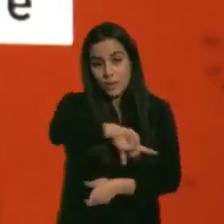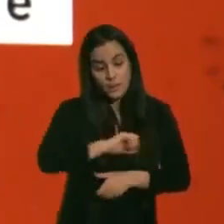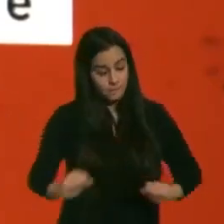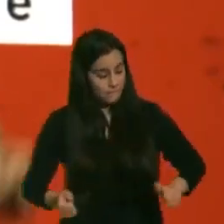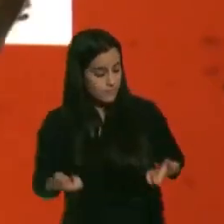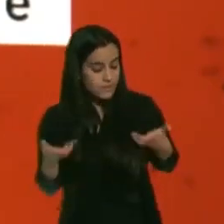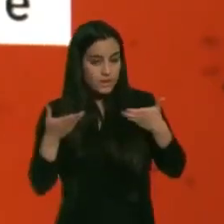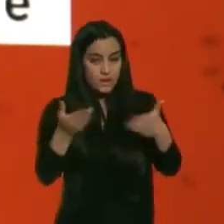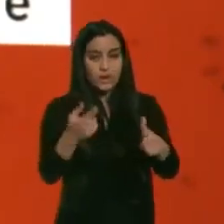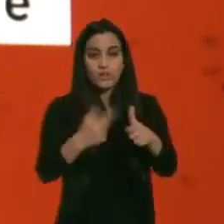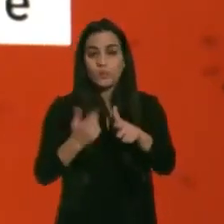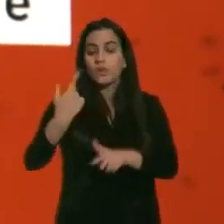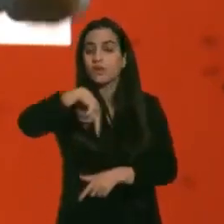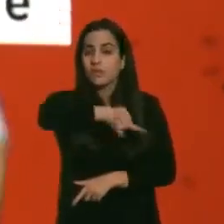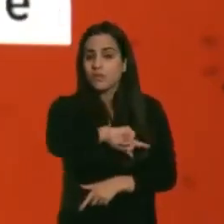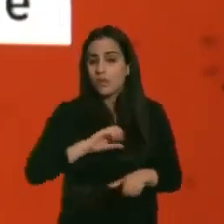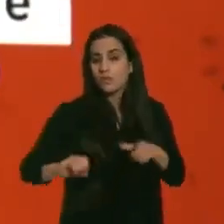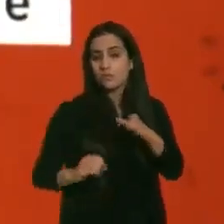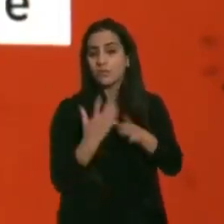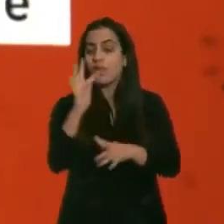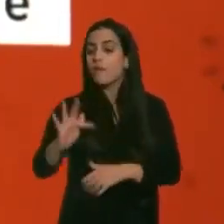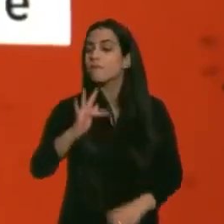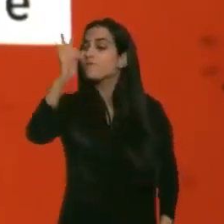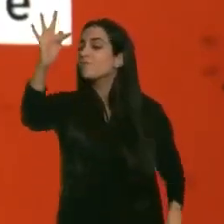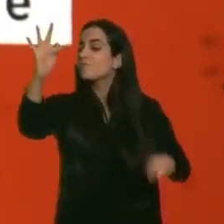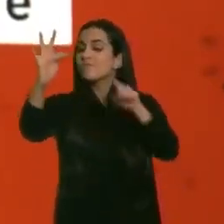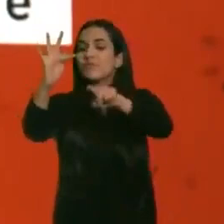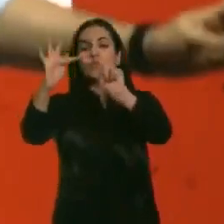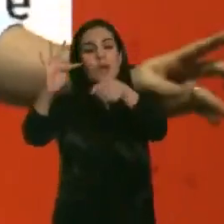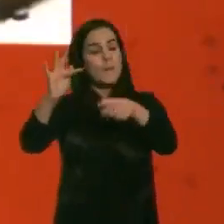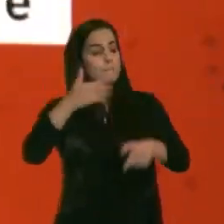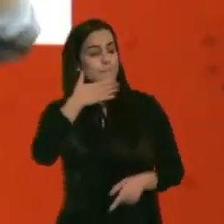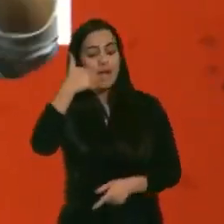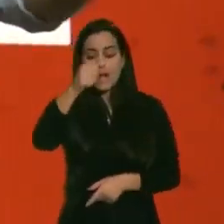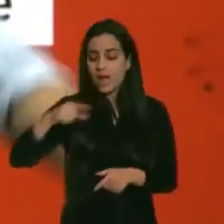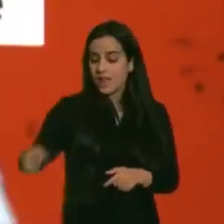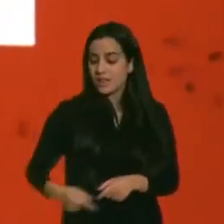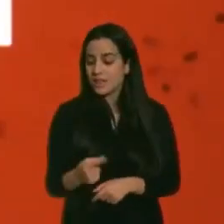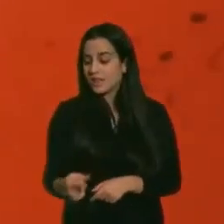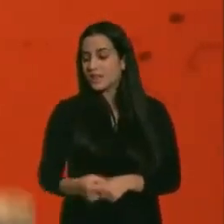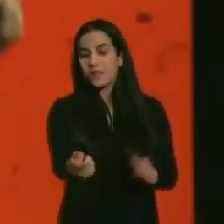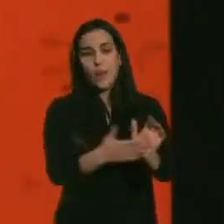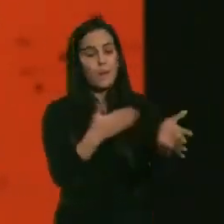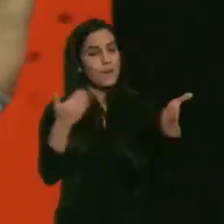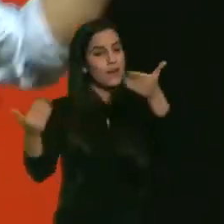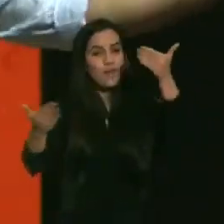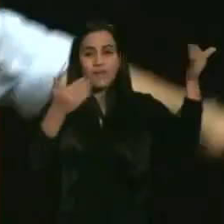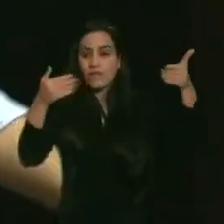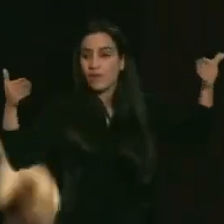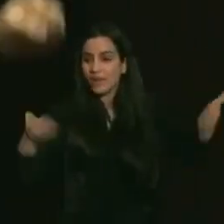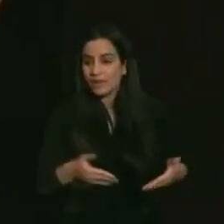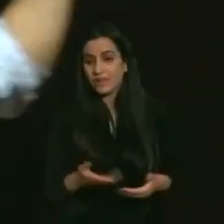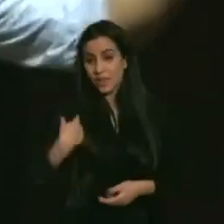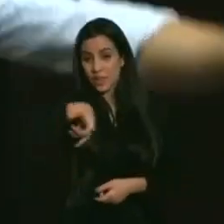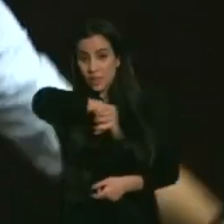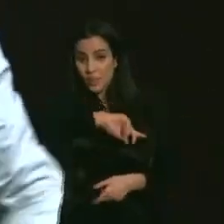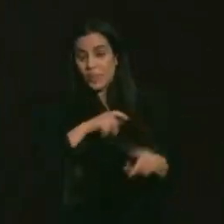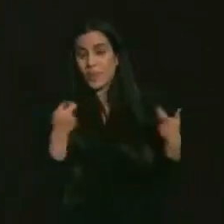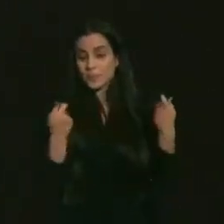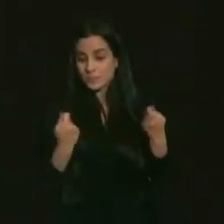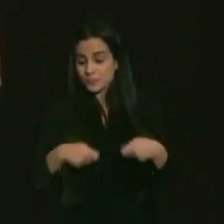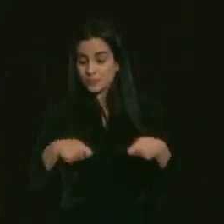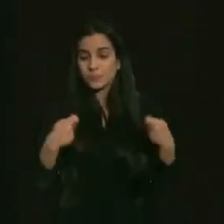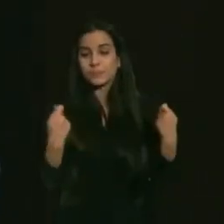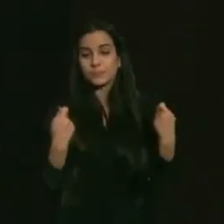entregamos, porque o que vamos colher tem peso de glória, é eterno, transcende. Aqui nós esvaziamos